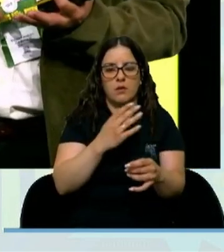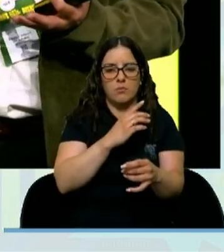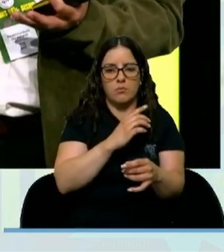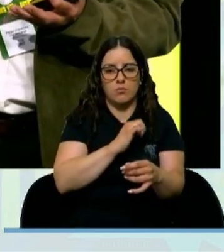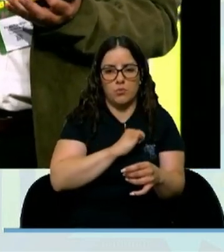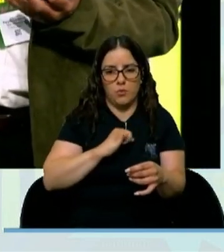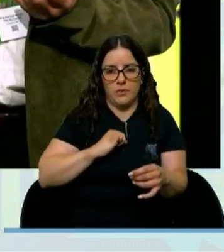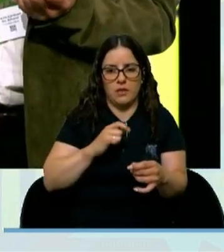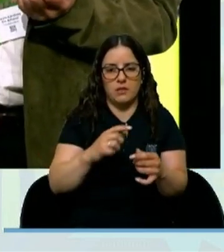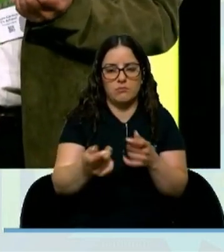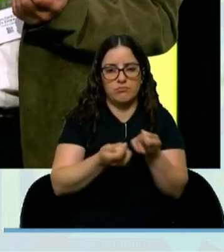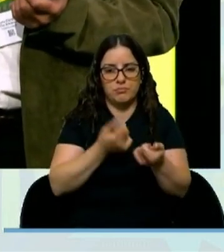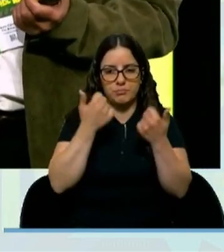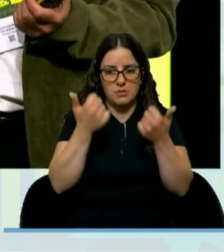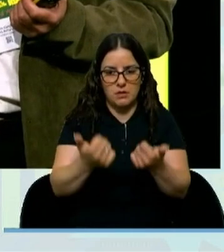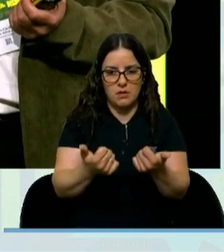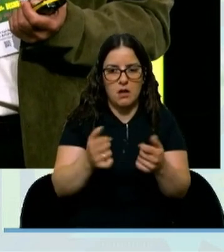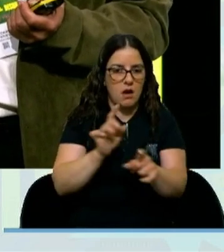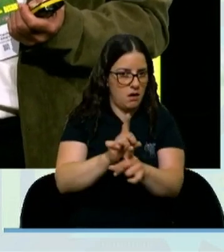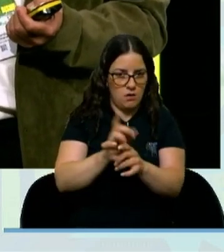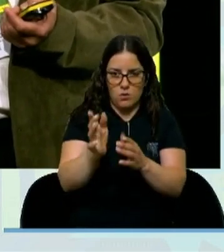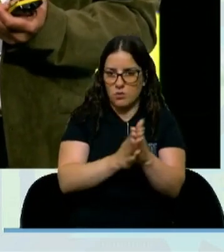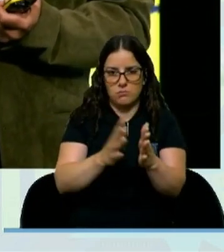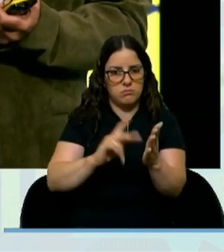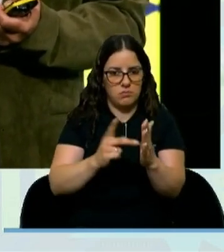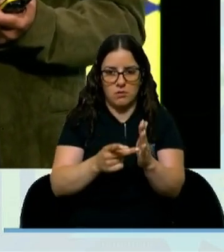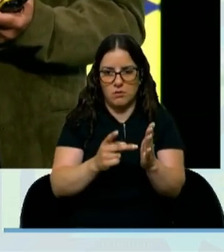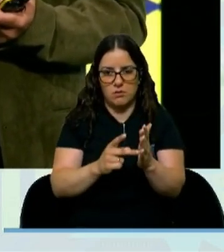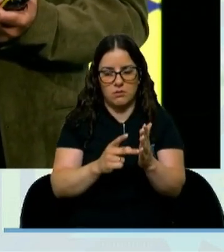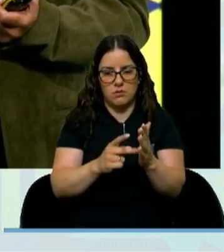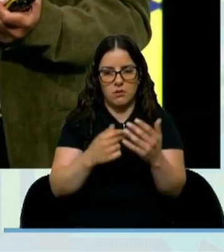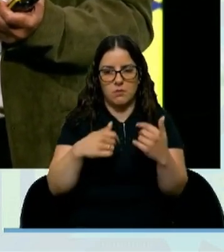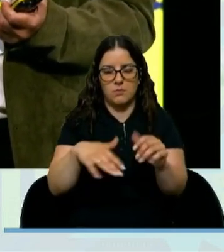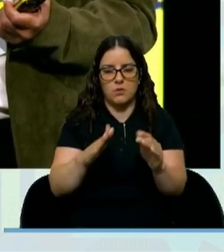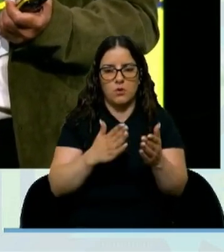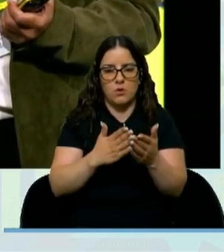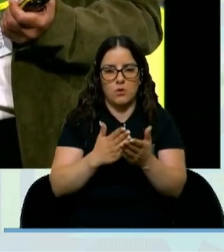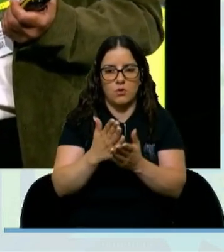é, apesar de utilizarmos essa tecnologia, continuamos com o custodian.